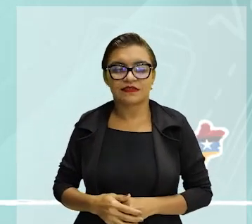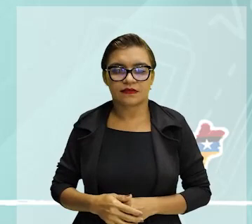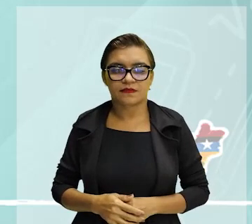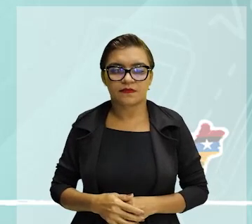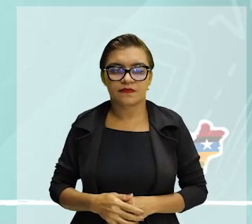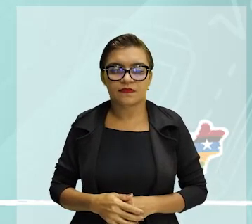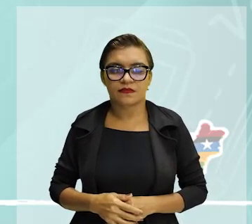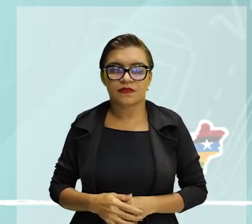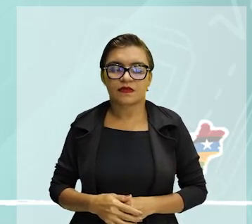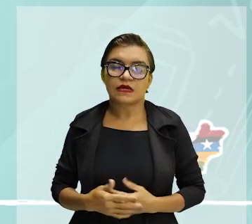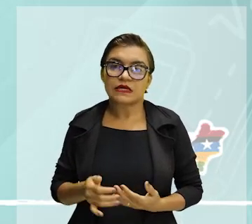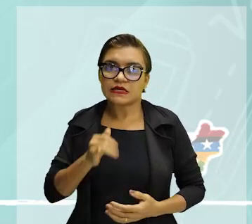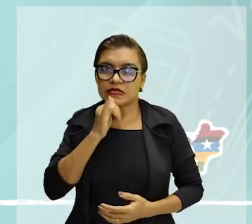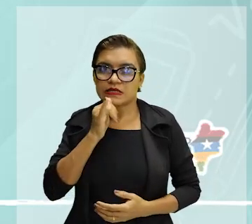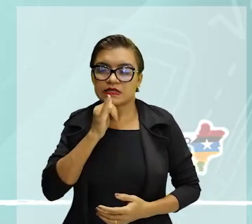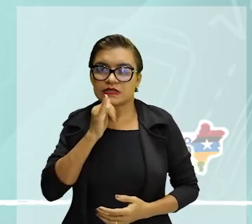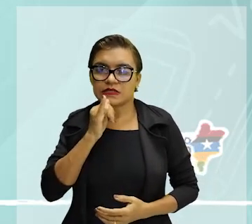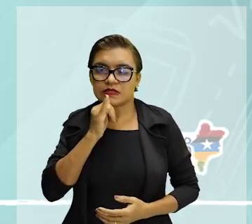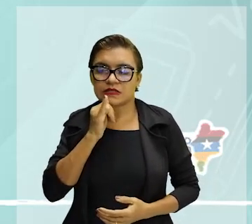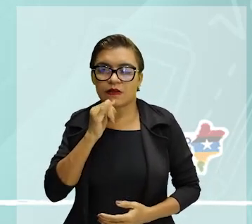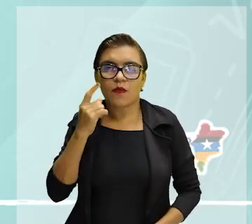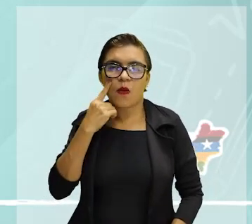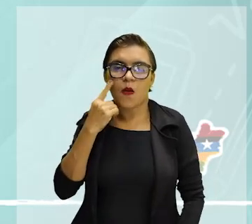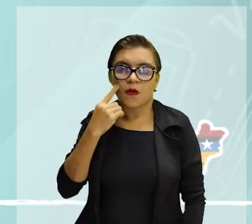uma unidade de fotolitografia,